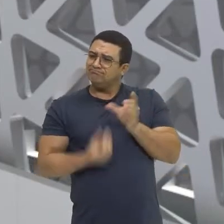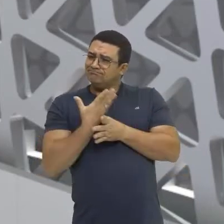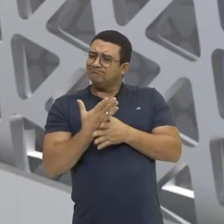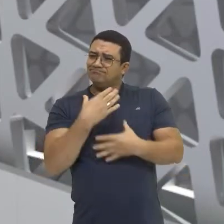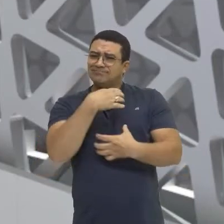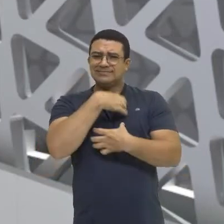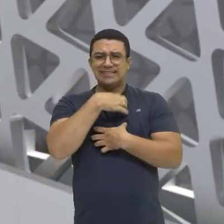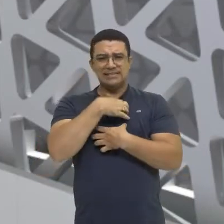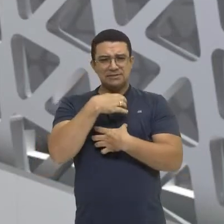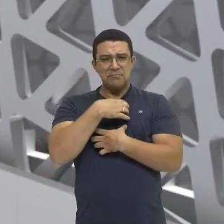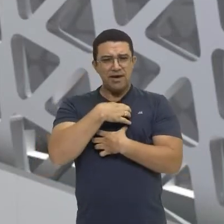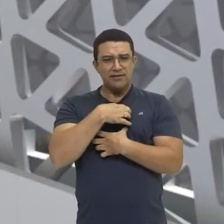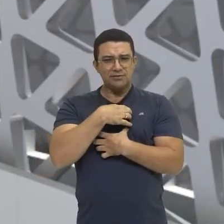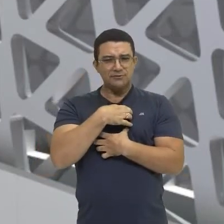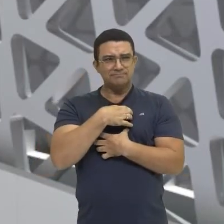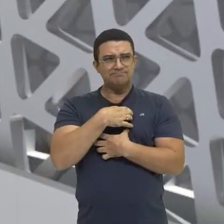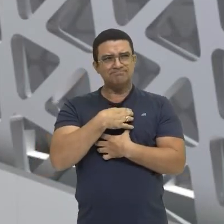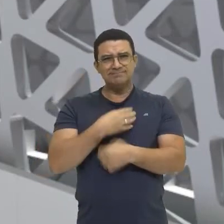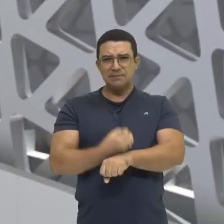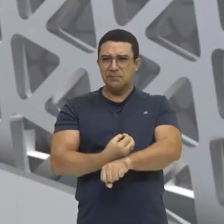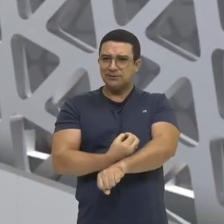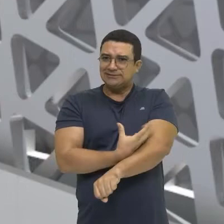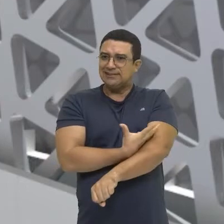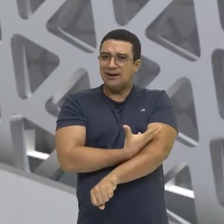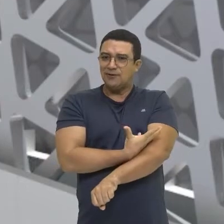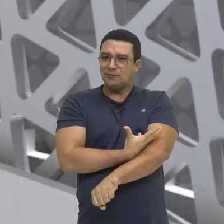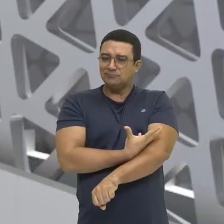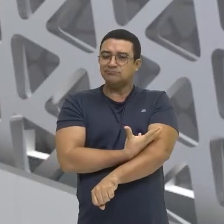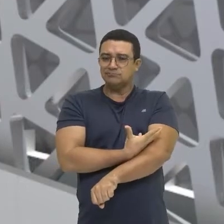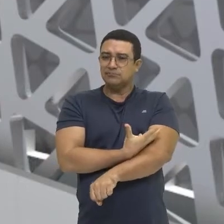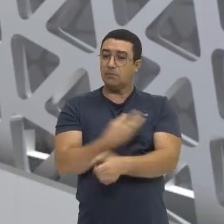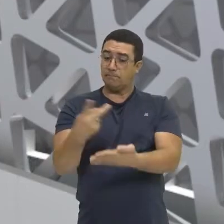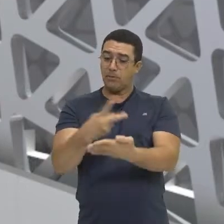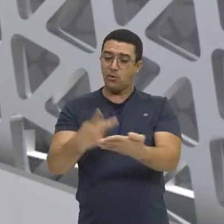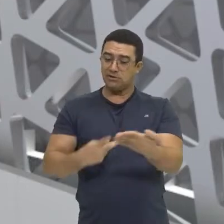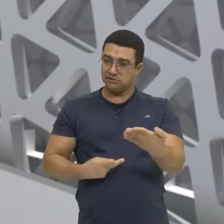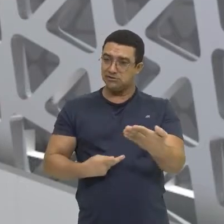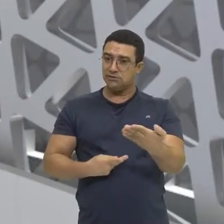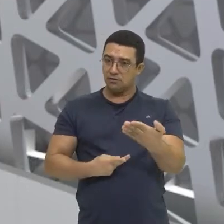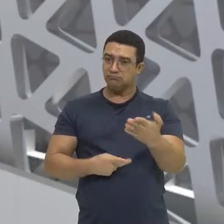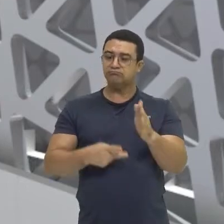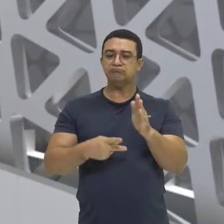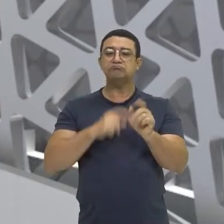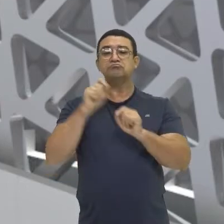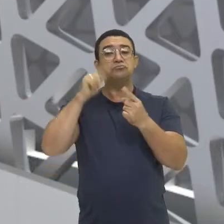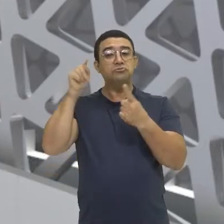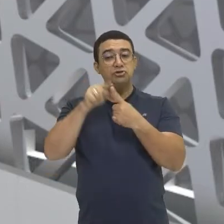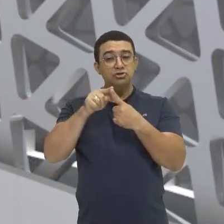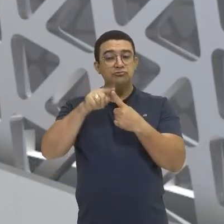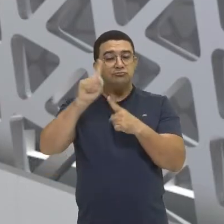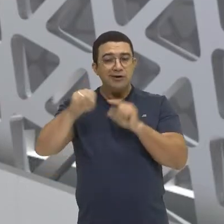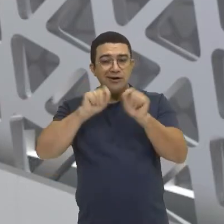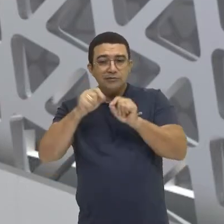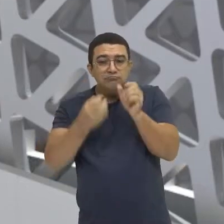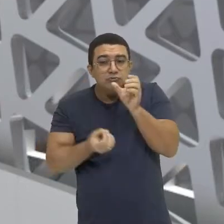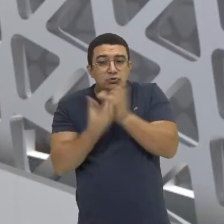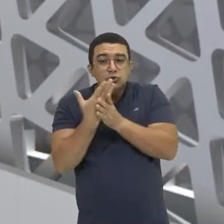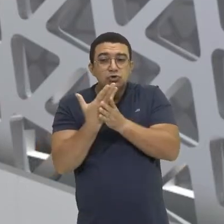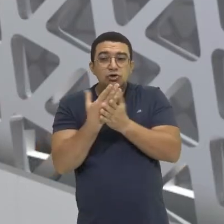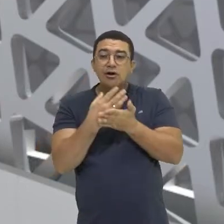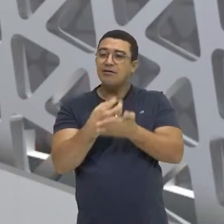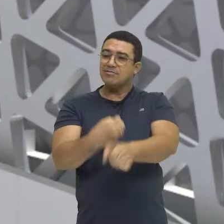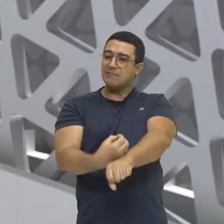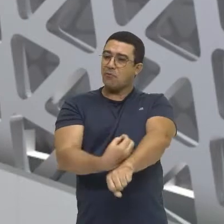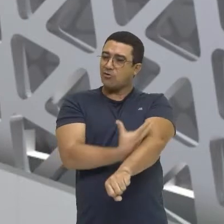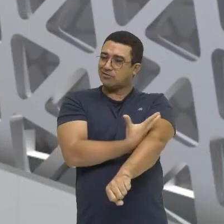verdade? Então, o propósito do poema, da poesia, é justamente provocar esse sentimento, essa emoção no leitor,